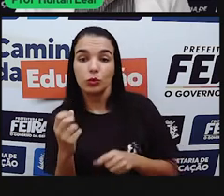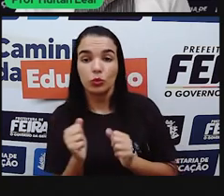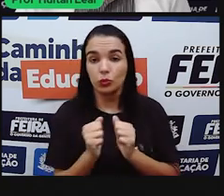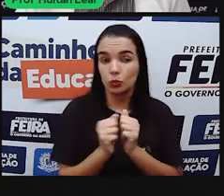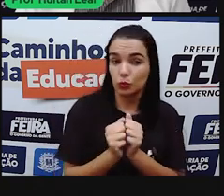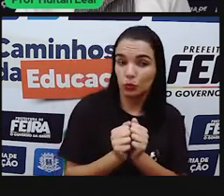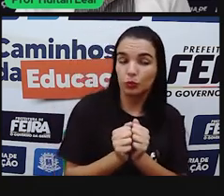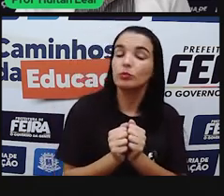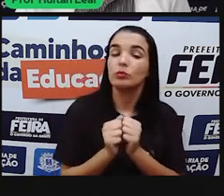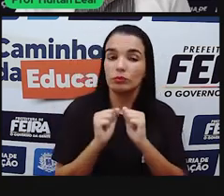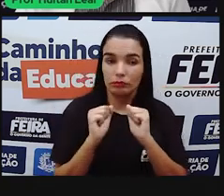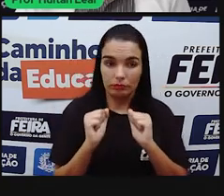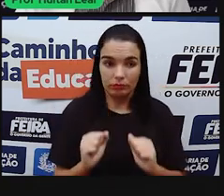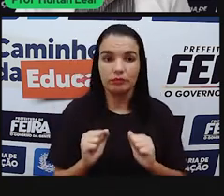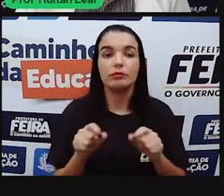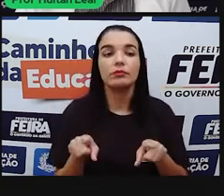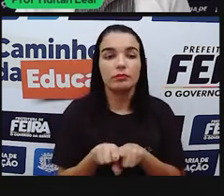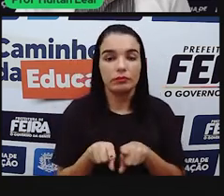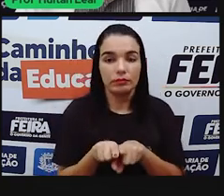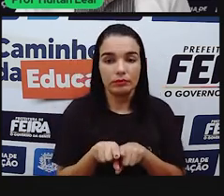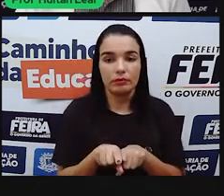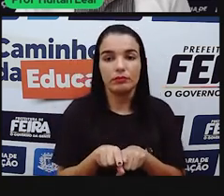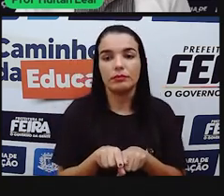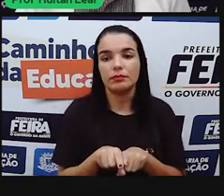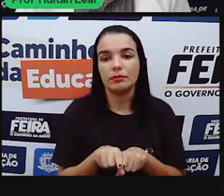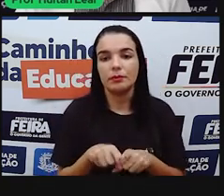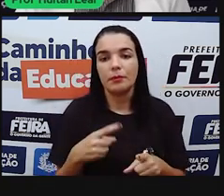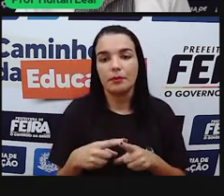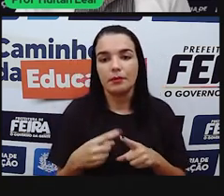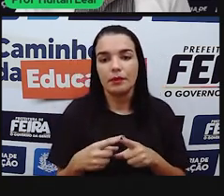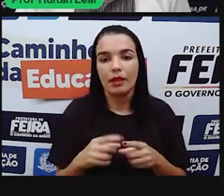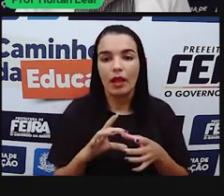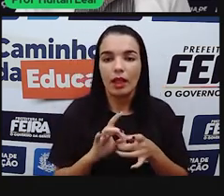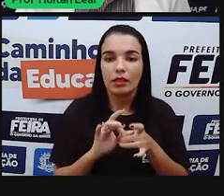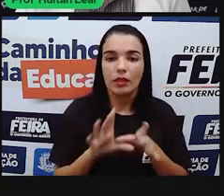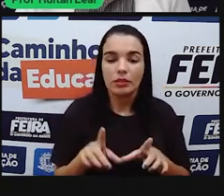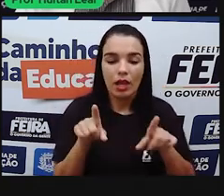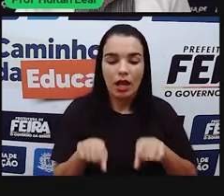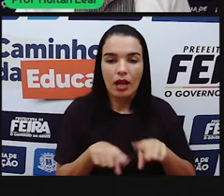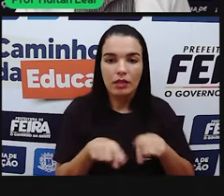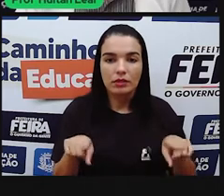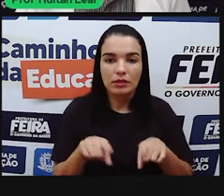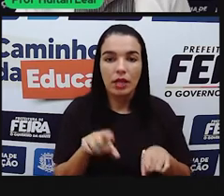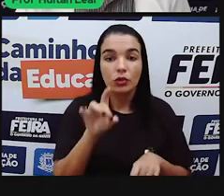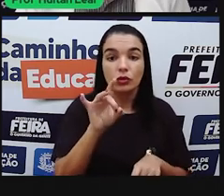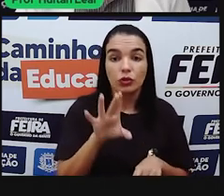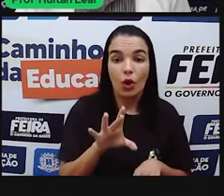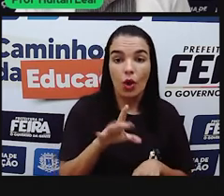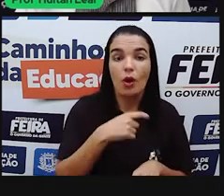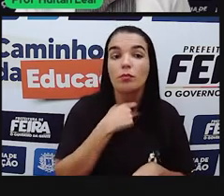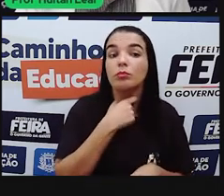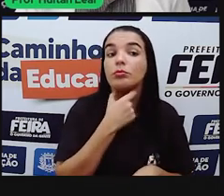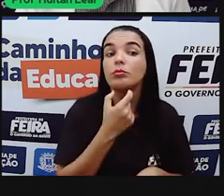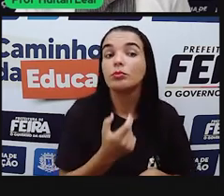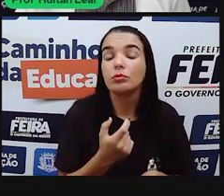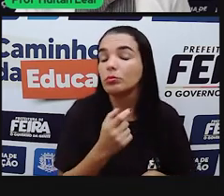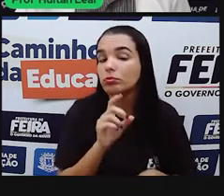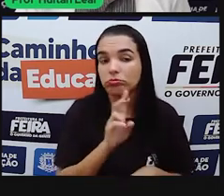a melodia da canção, da música, ele deixa de ser canção para ser uma música